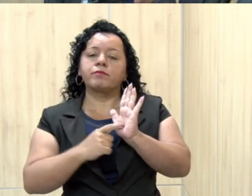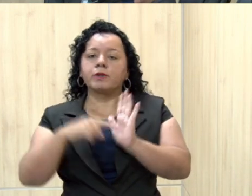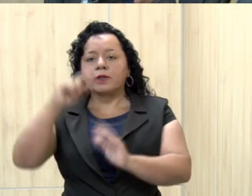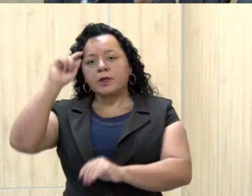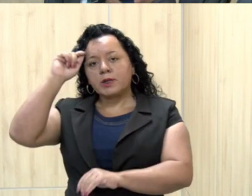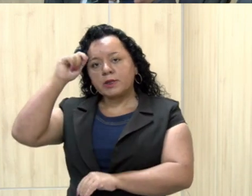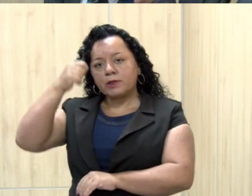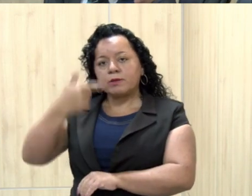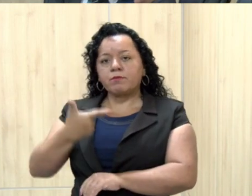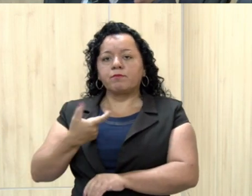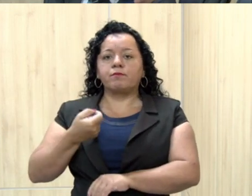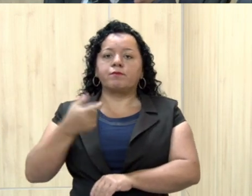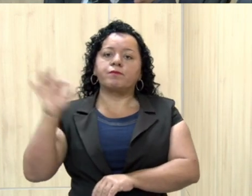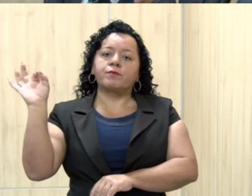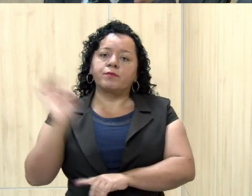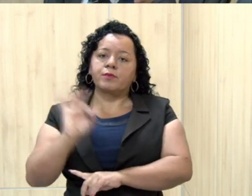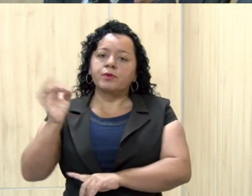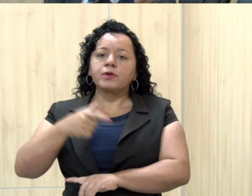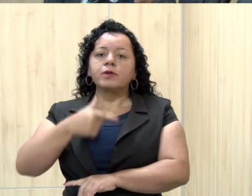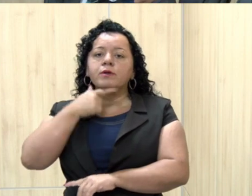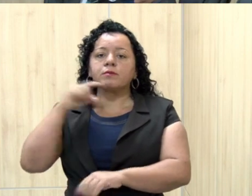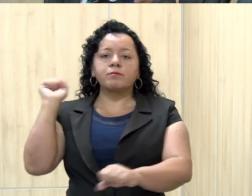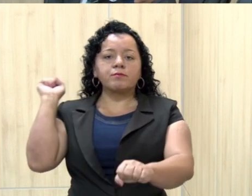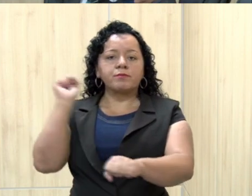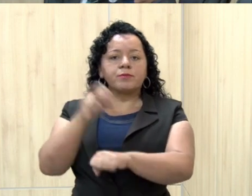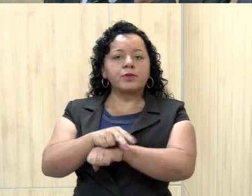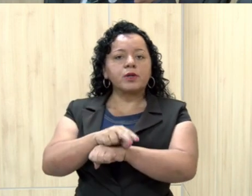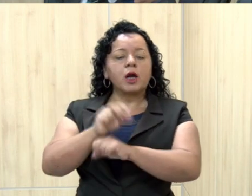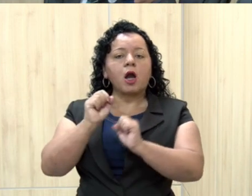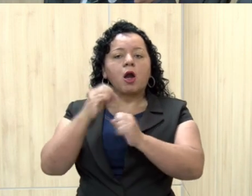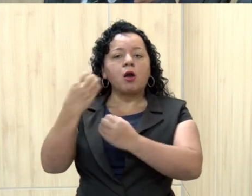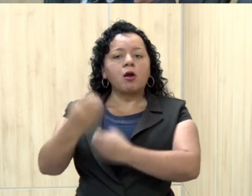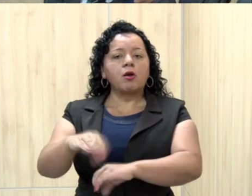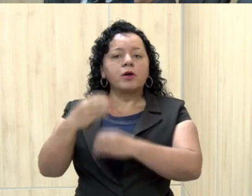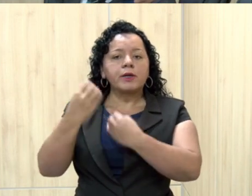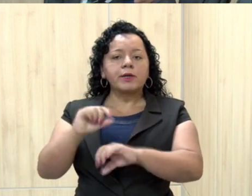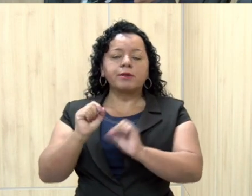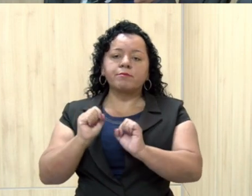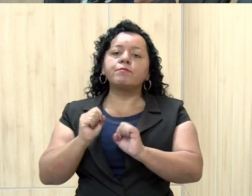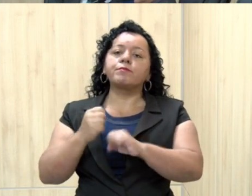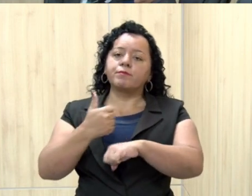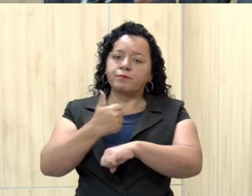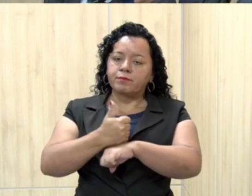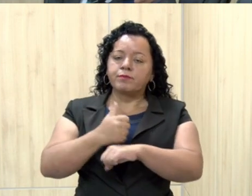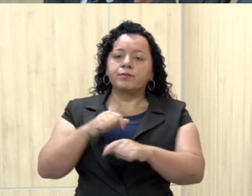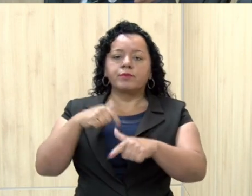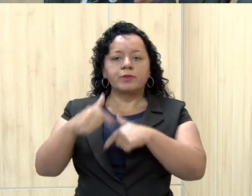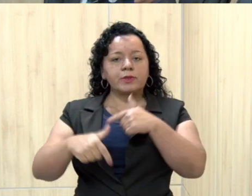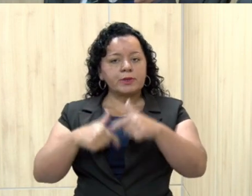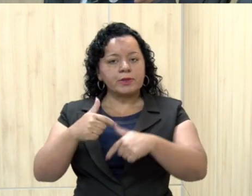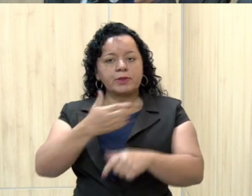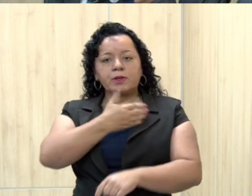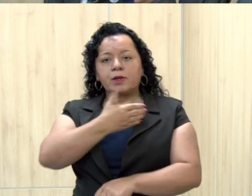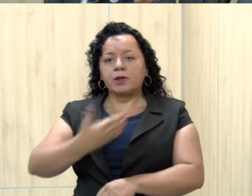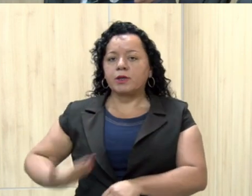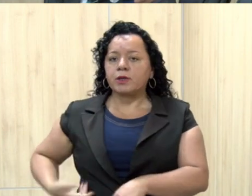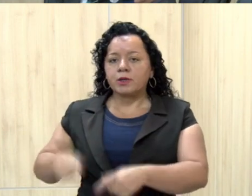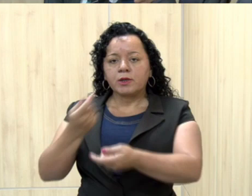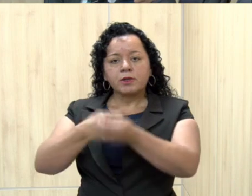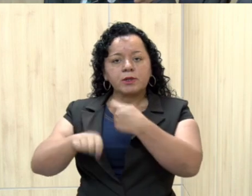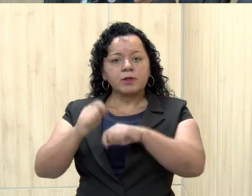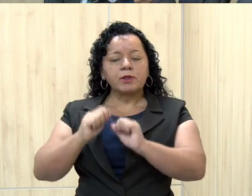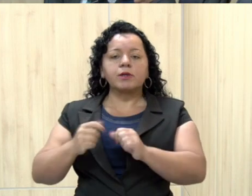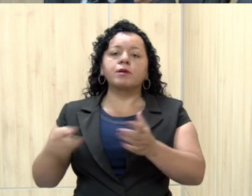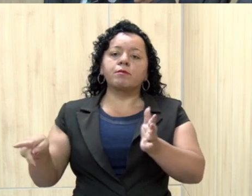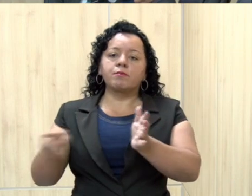a reserva de no mínimo 20% das vagas oferecidas no concurso público para provimento de cargos e empregos público da administração pública